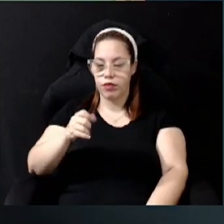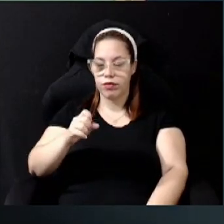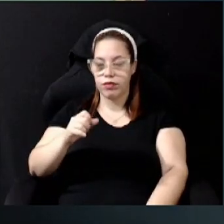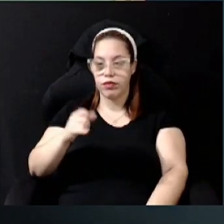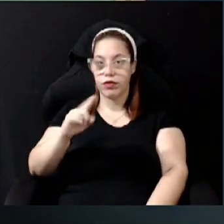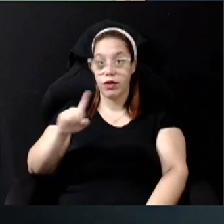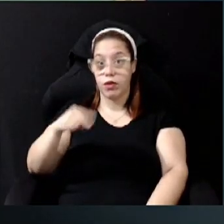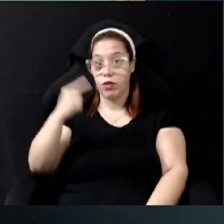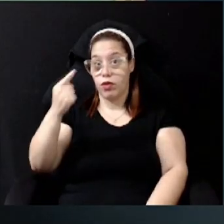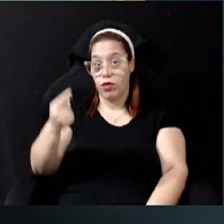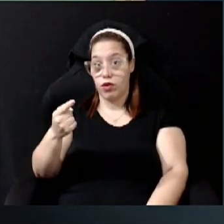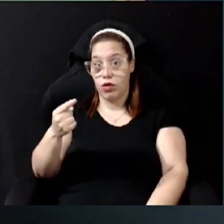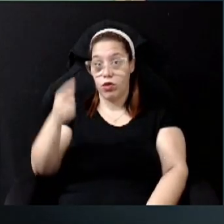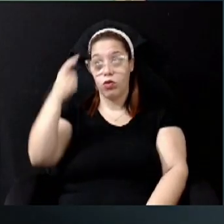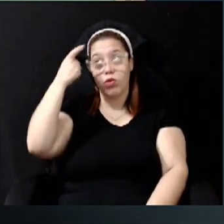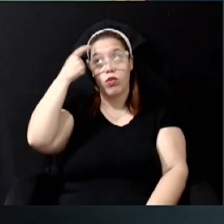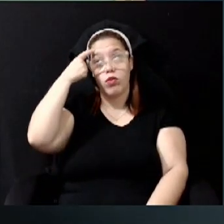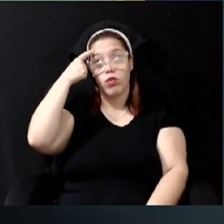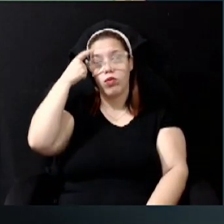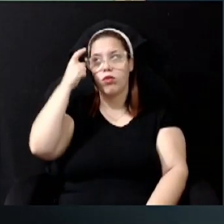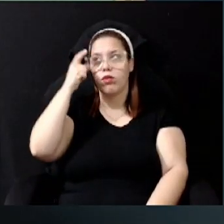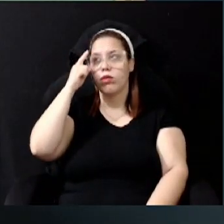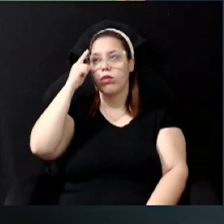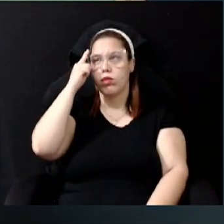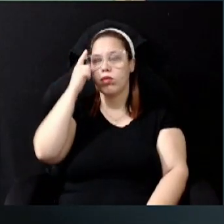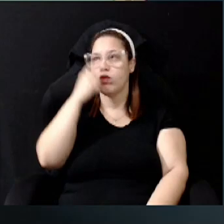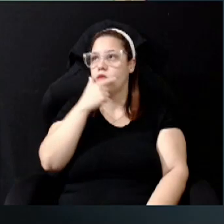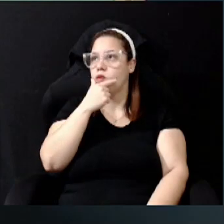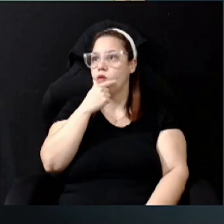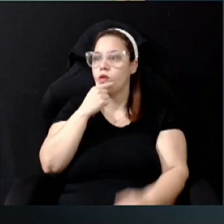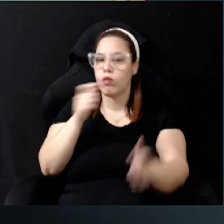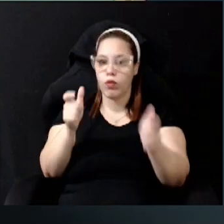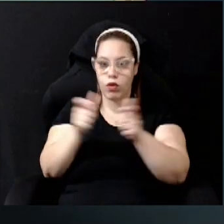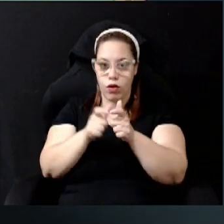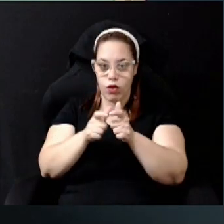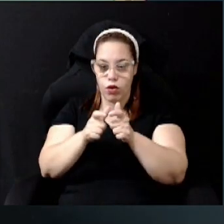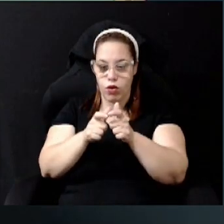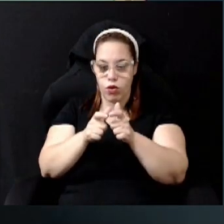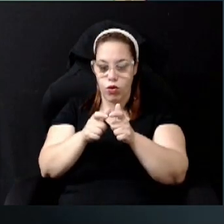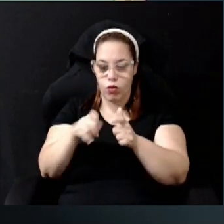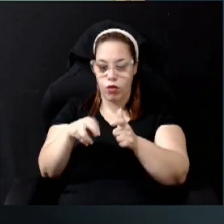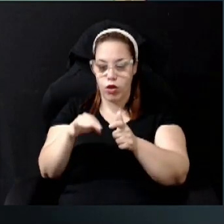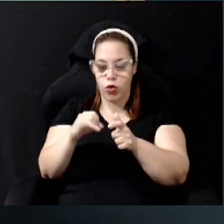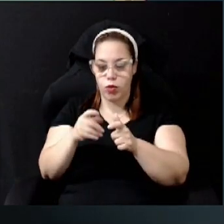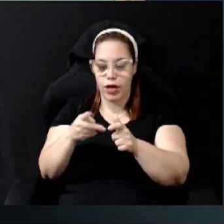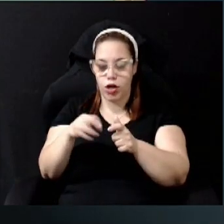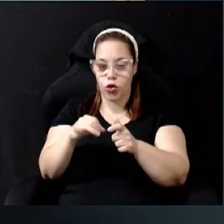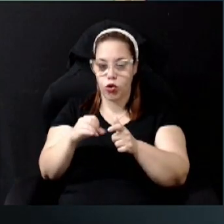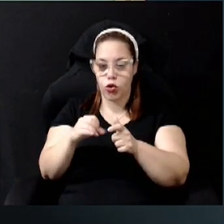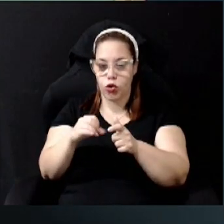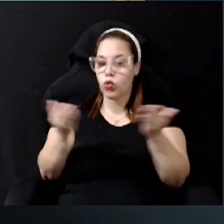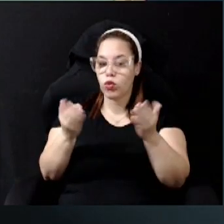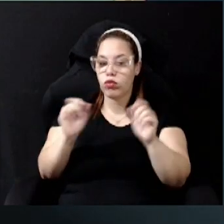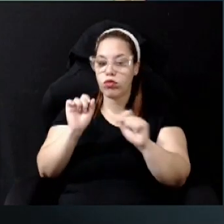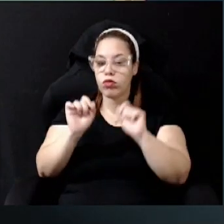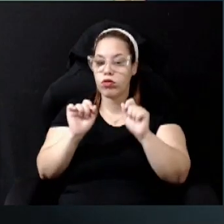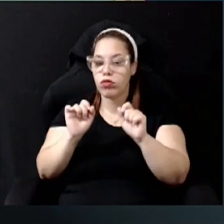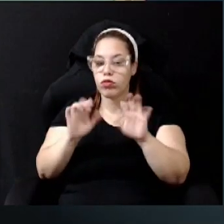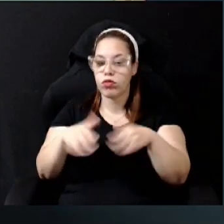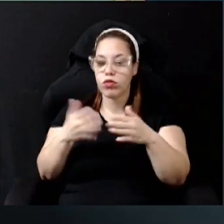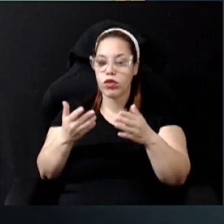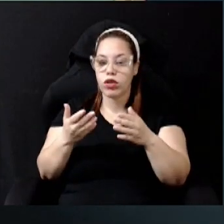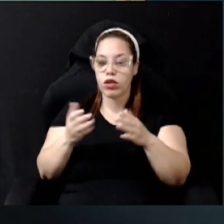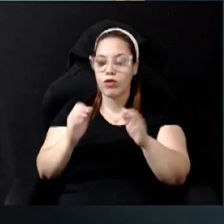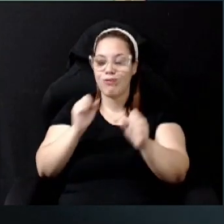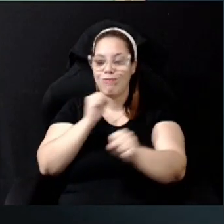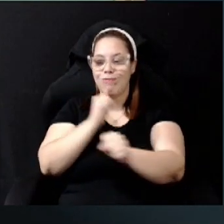É um pensamento aí a curto e médio prazo. Tá. Hoje, quais seriam para você os empecilhos para que você